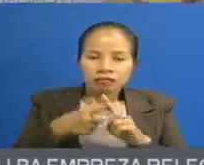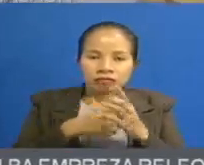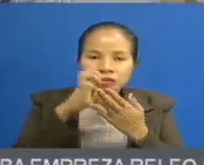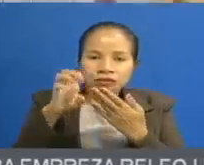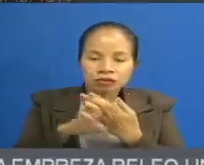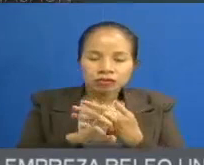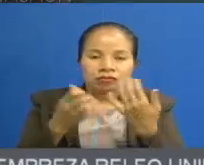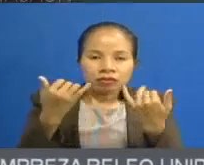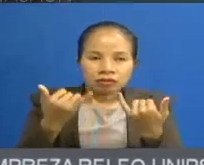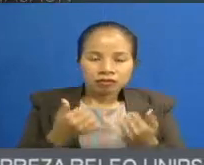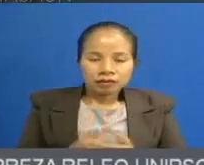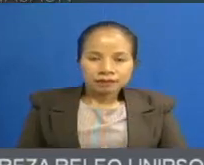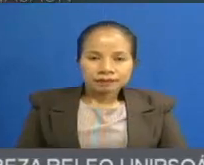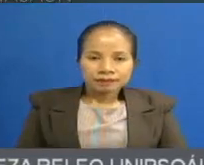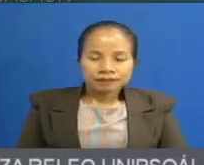zoinune.